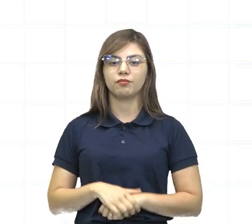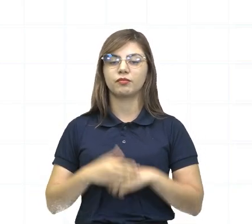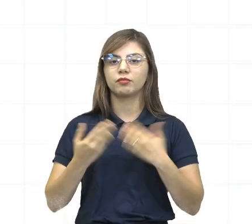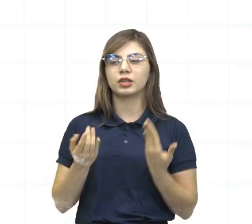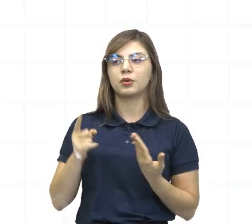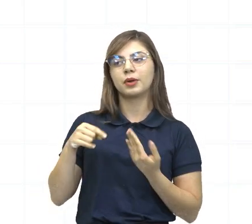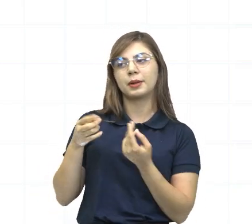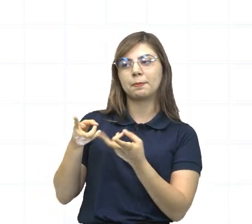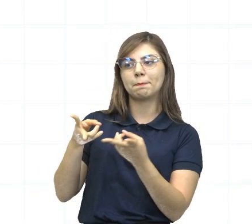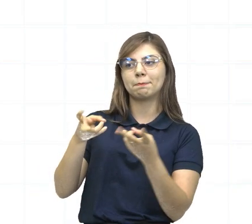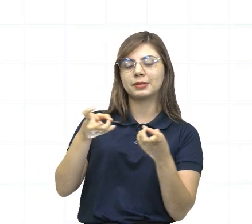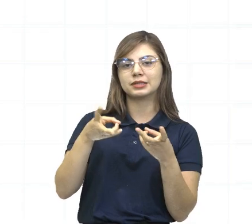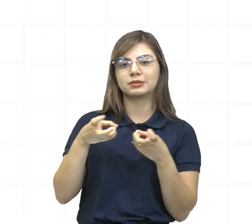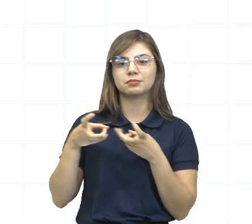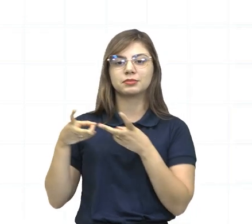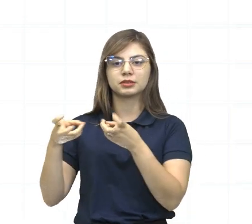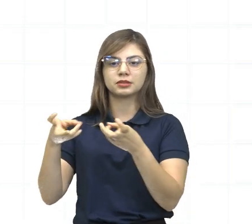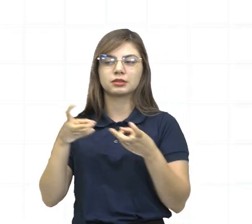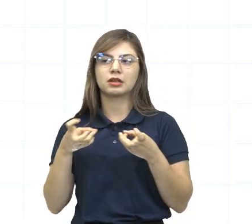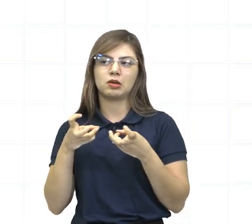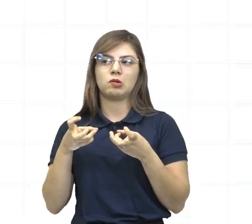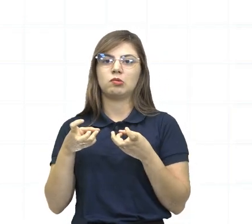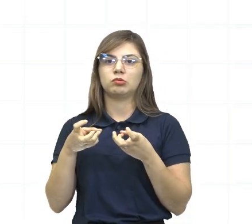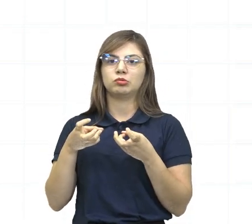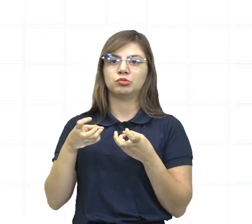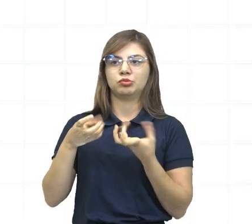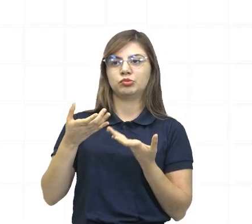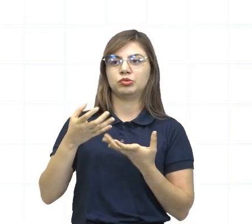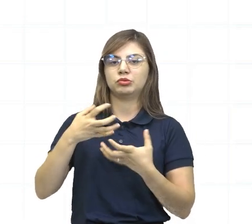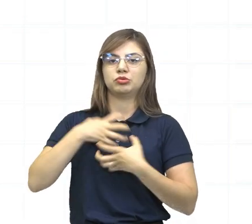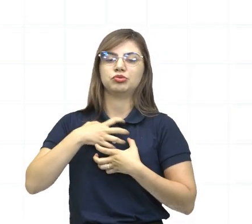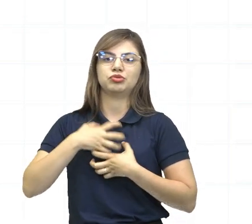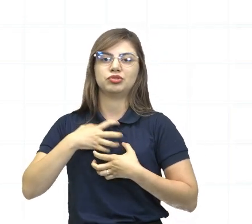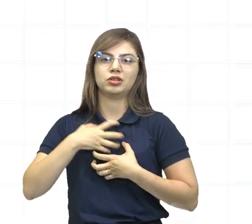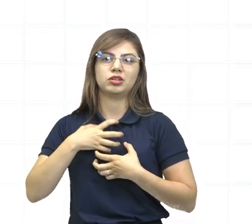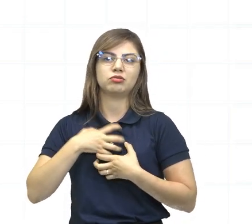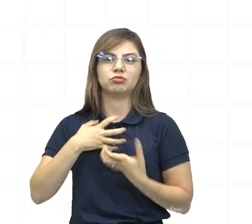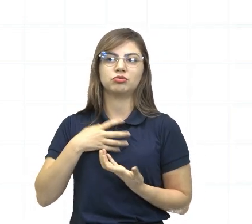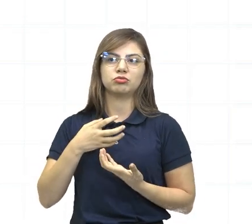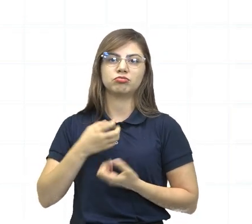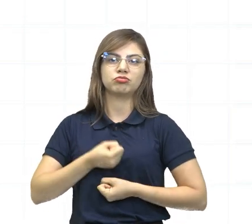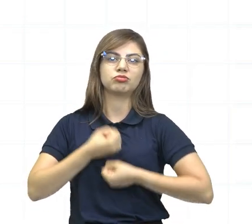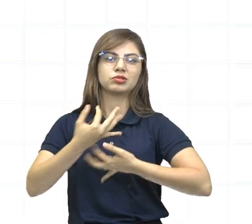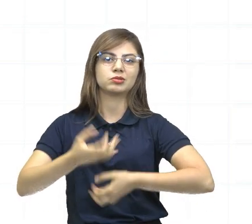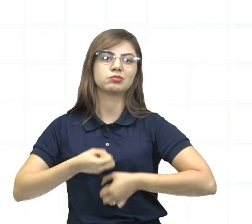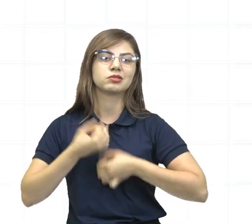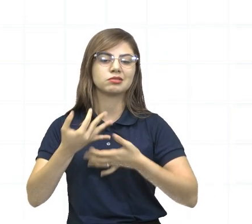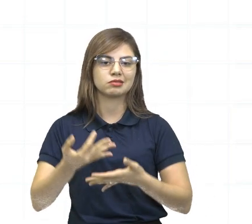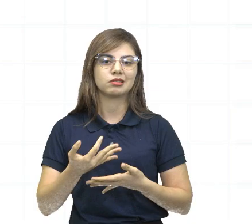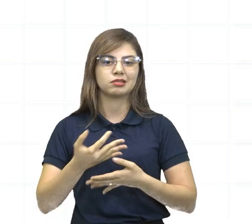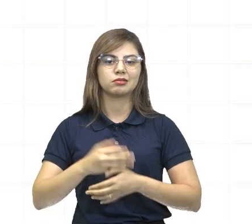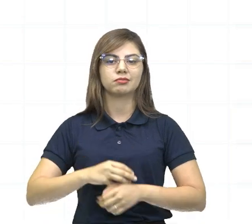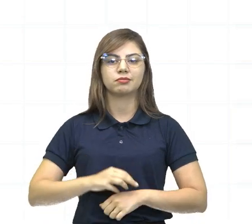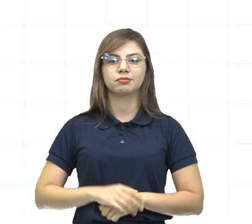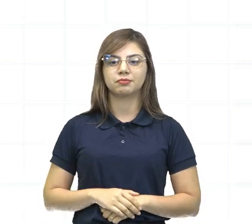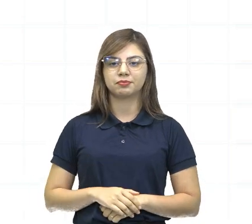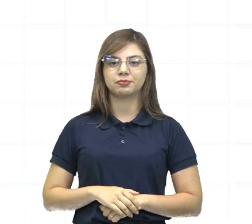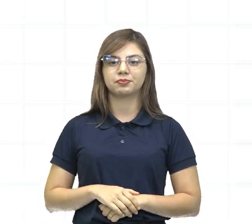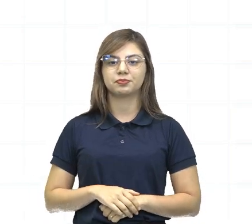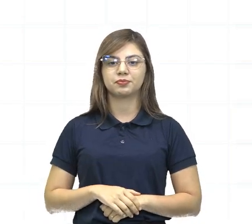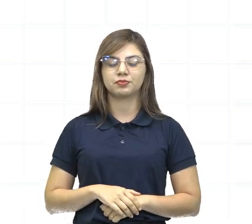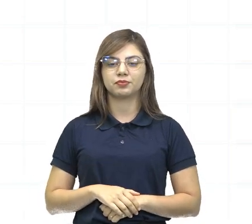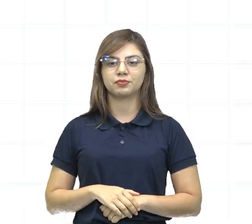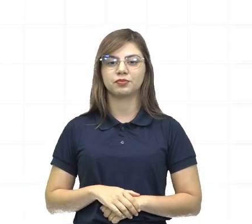Verbais. Less important than non-verbal cues. Então, aquelas pistas ali verbais, quando eu digo pistas,